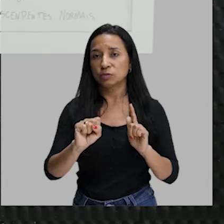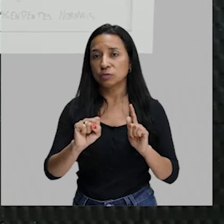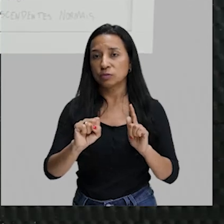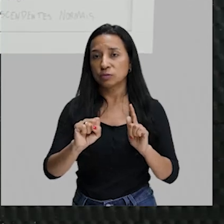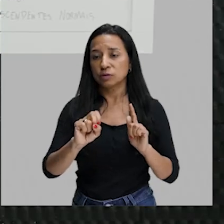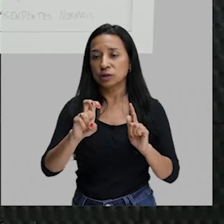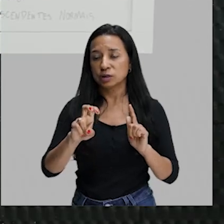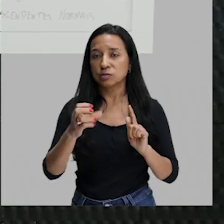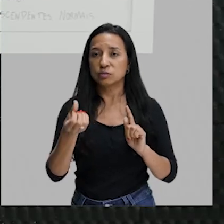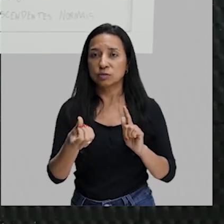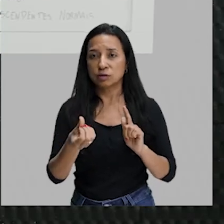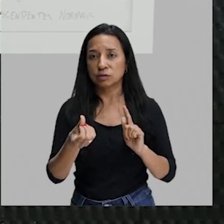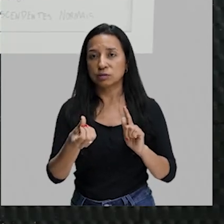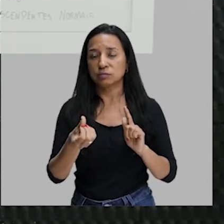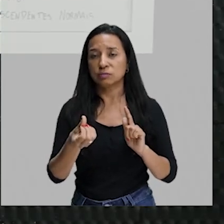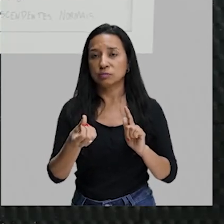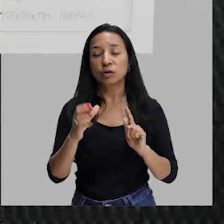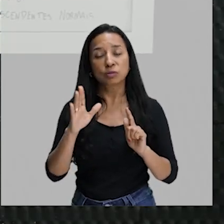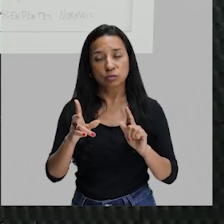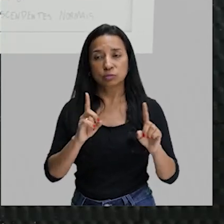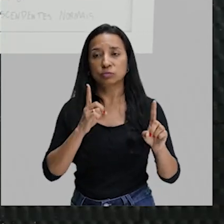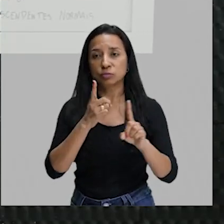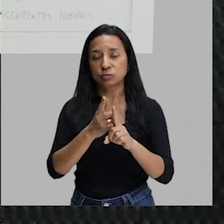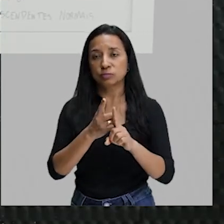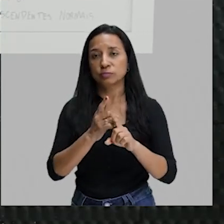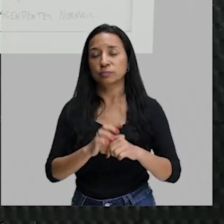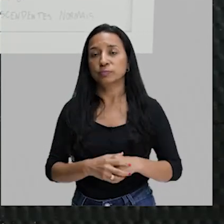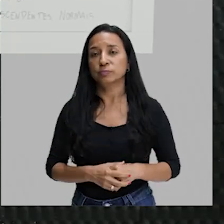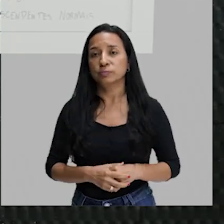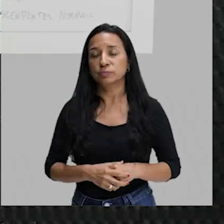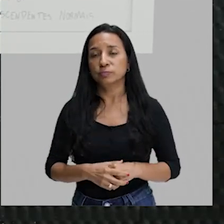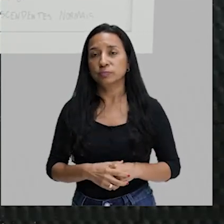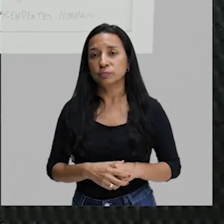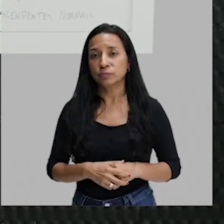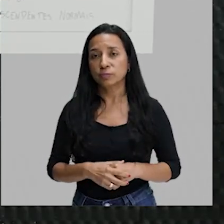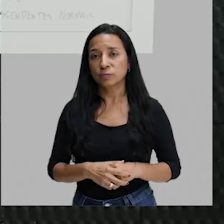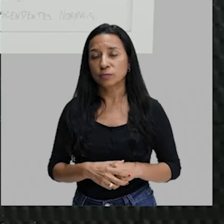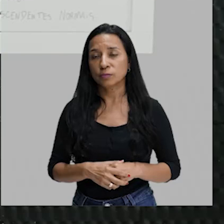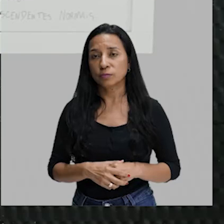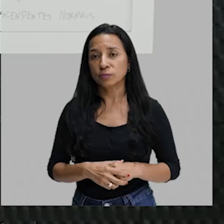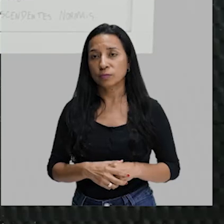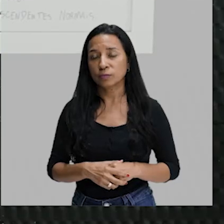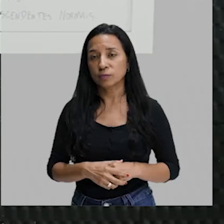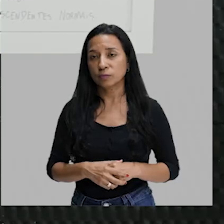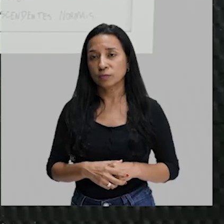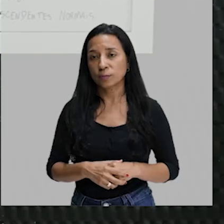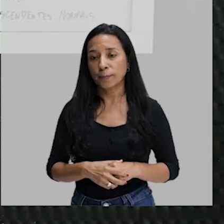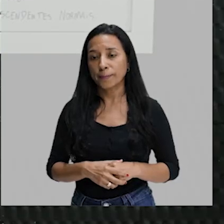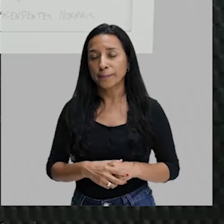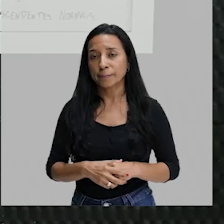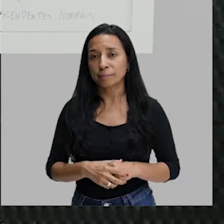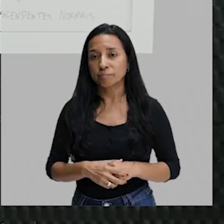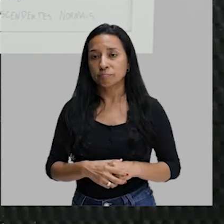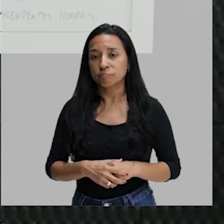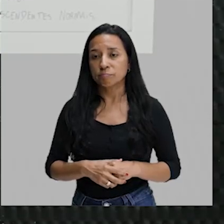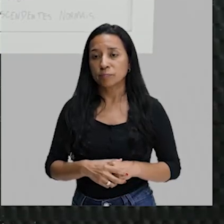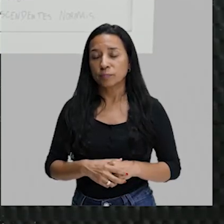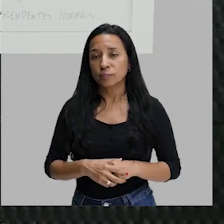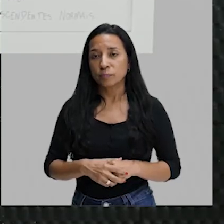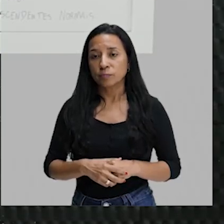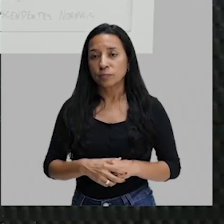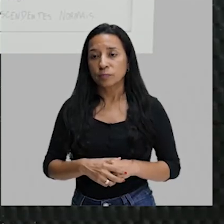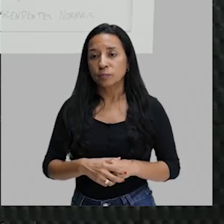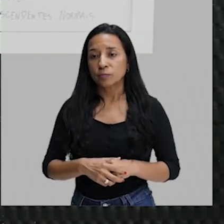e do 5 e do 6. Já descobri, tá? Vamos aqui, ó, o genótipo do número 3. O genótipo do número